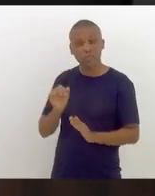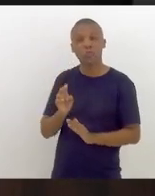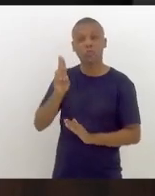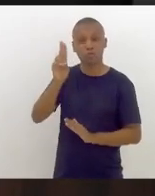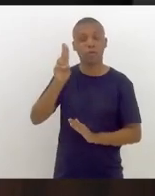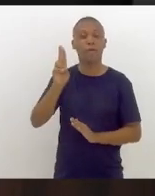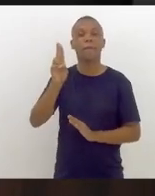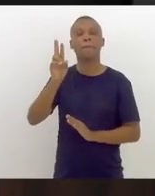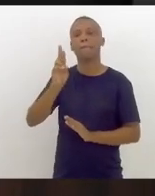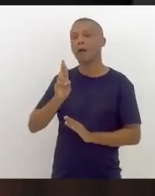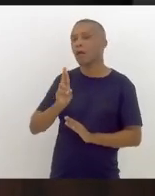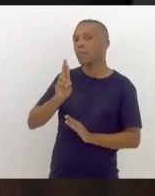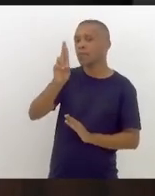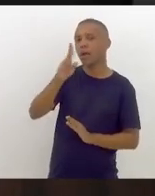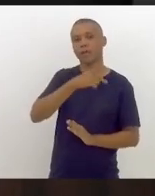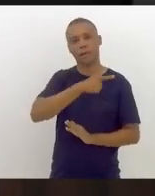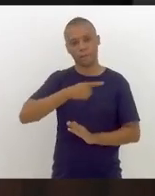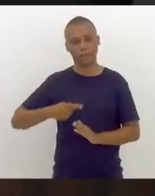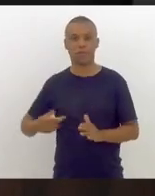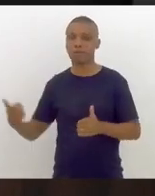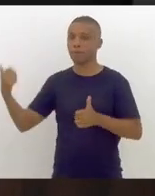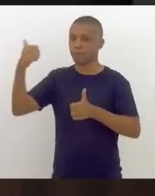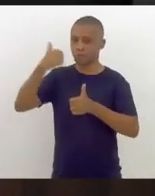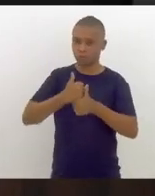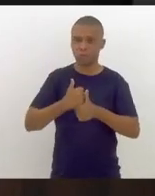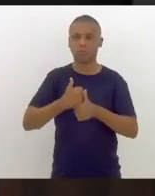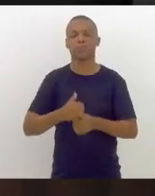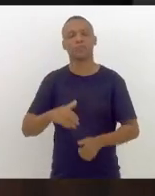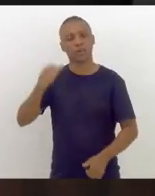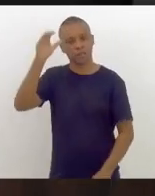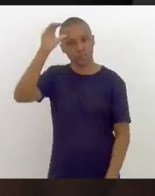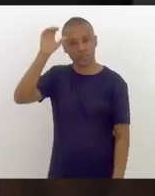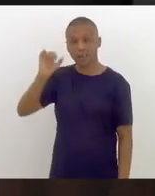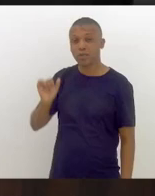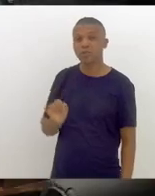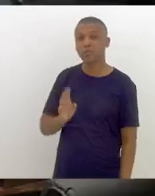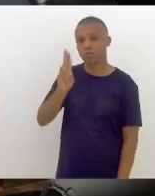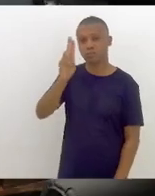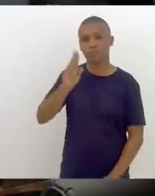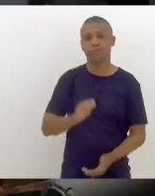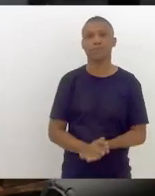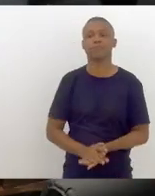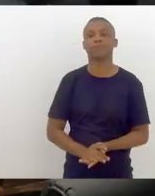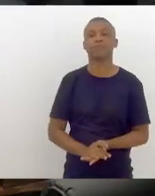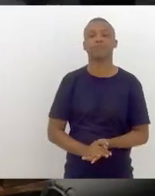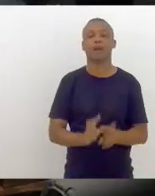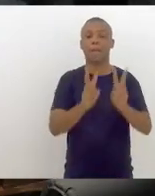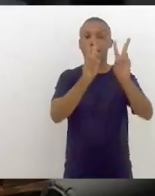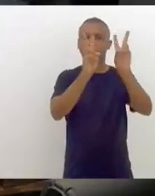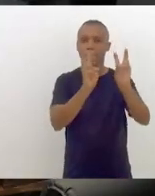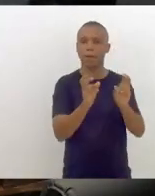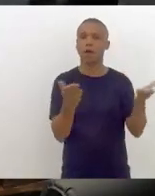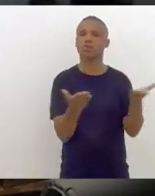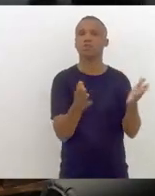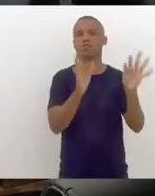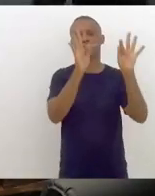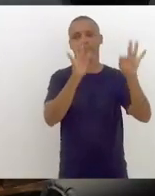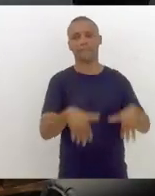conduzir aqui a presidência tia Ju por favor está encerrada a ordem do dia